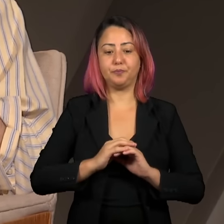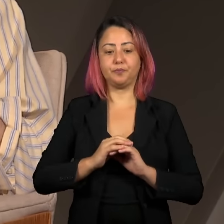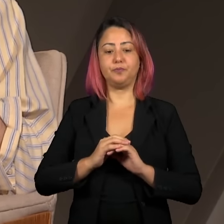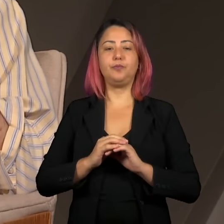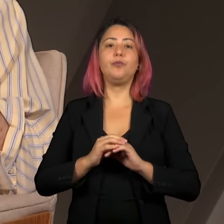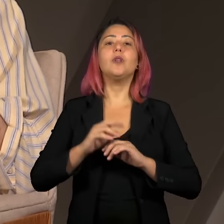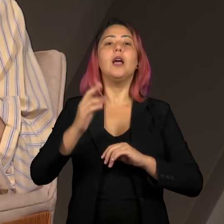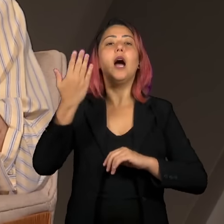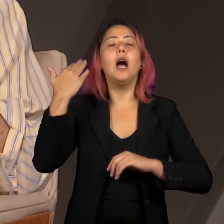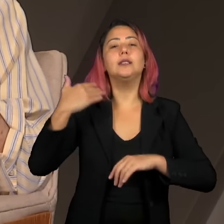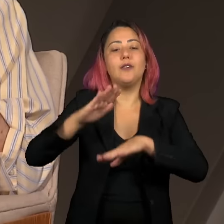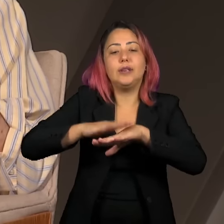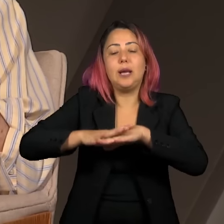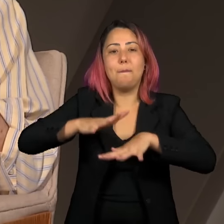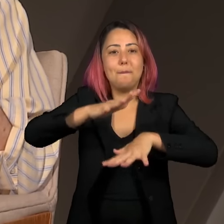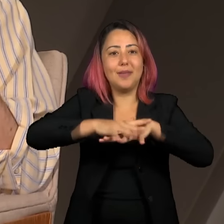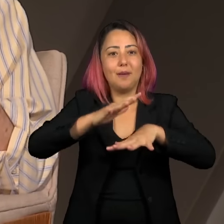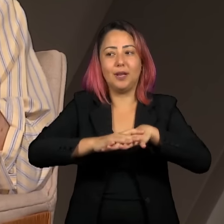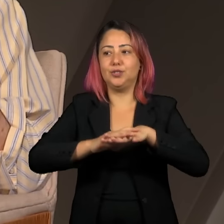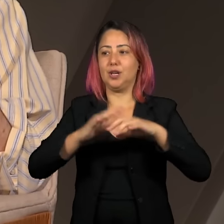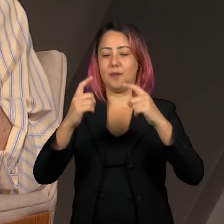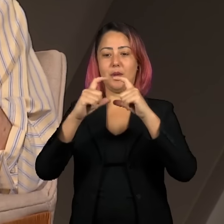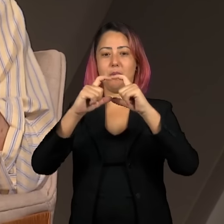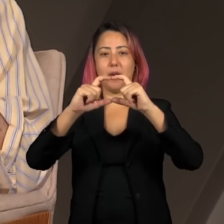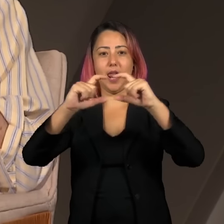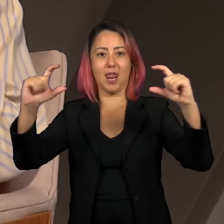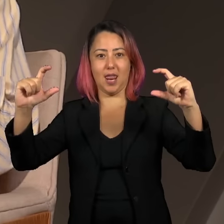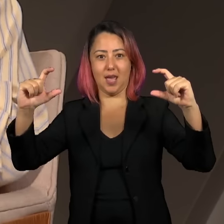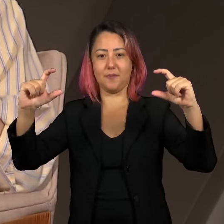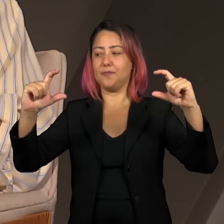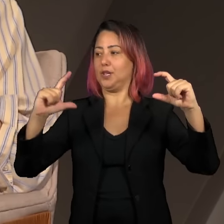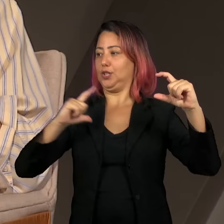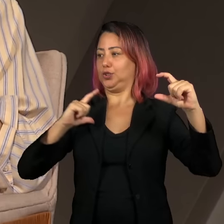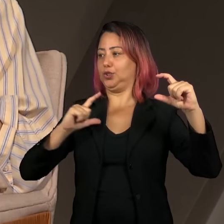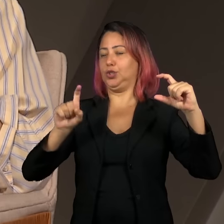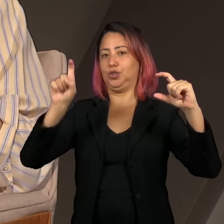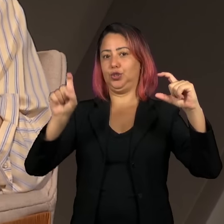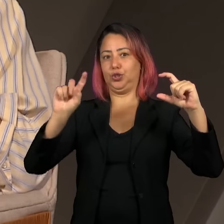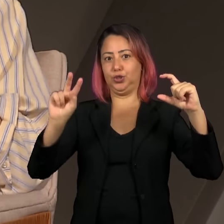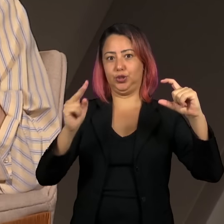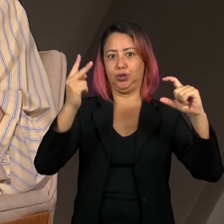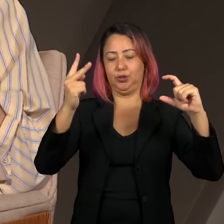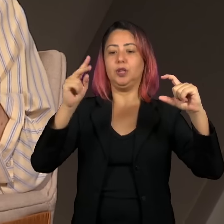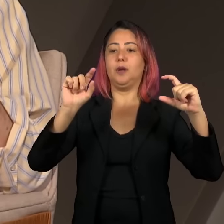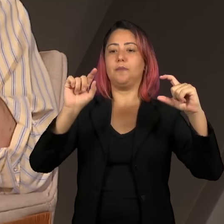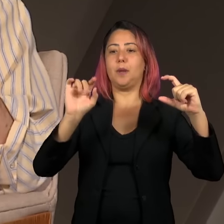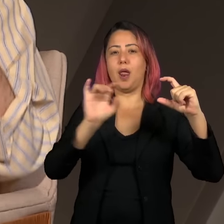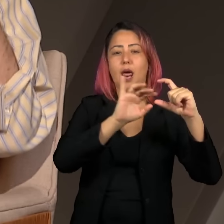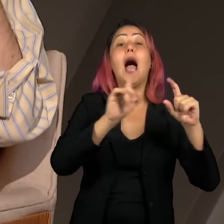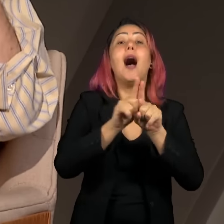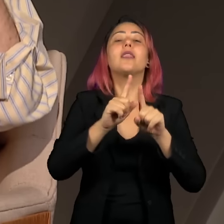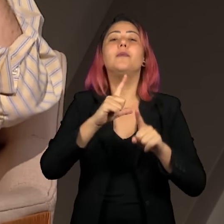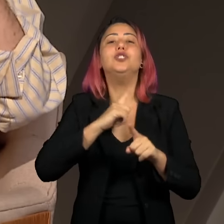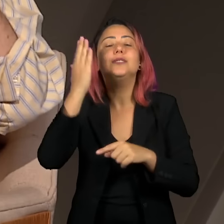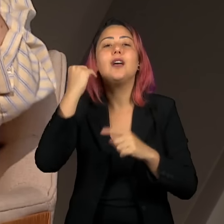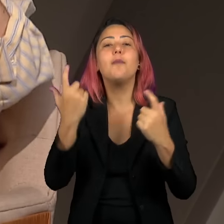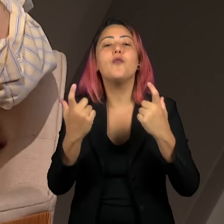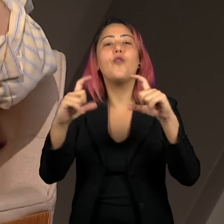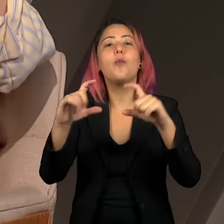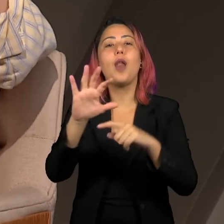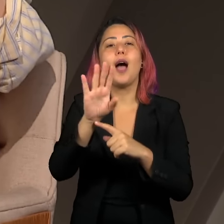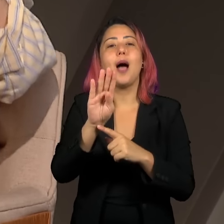que que a gente fazia a gente fazia báscara aprendia a fazer báscara E aí tem um monte de exemplos né quando